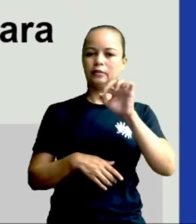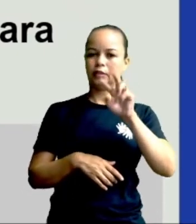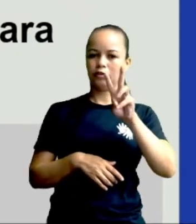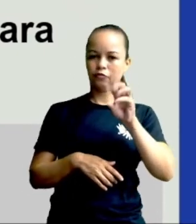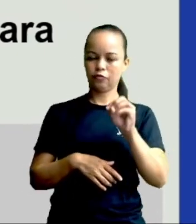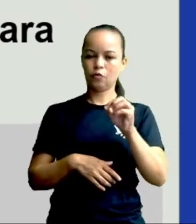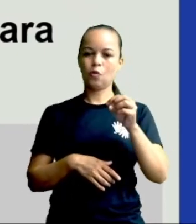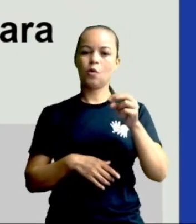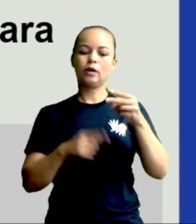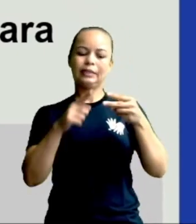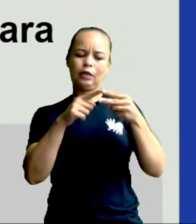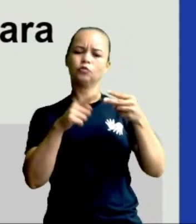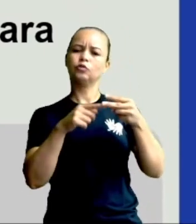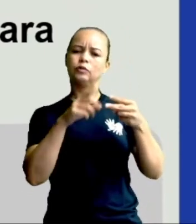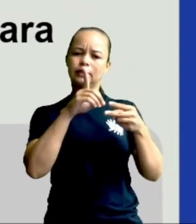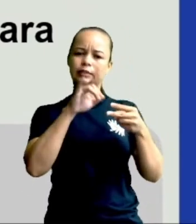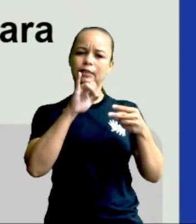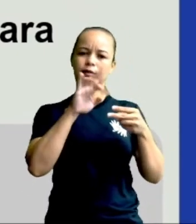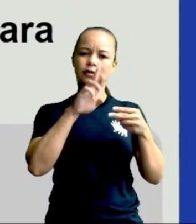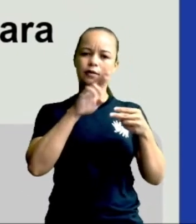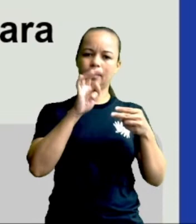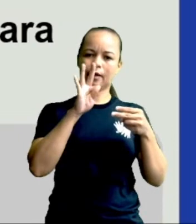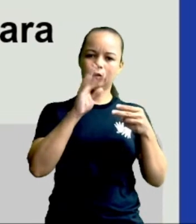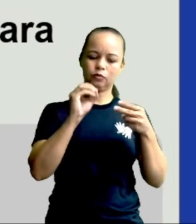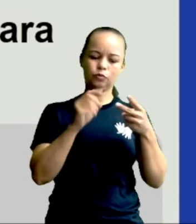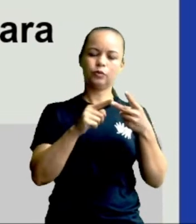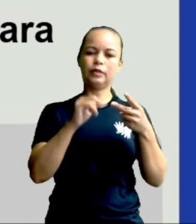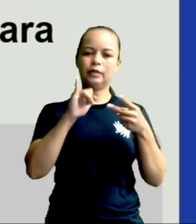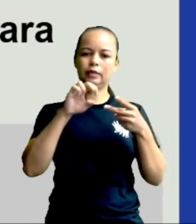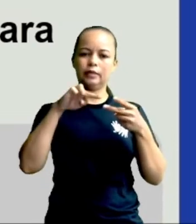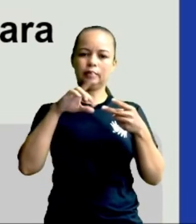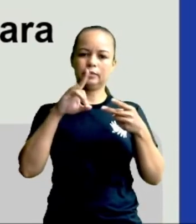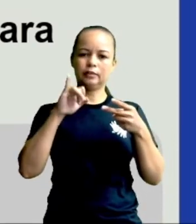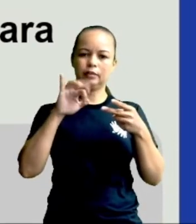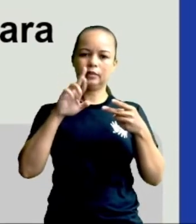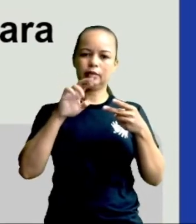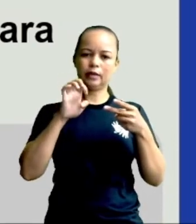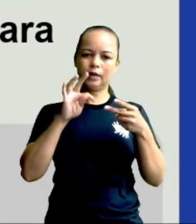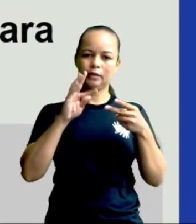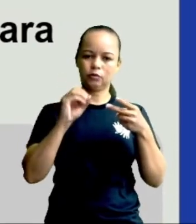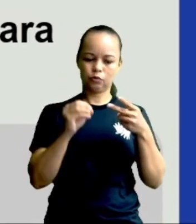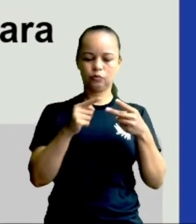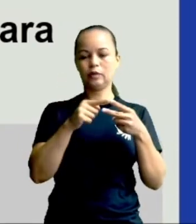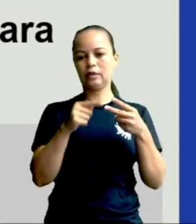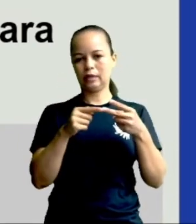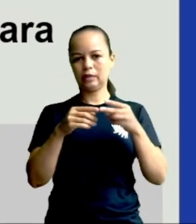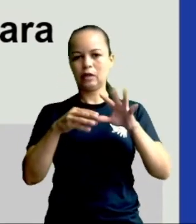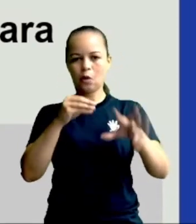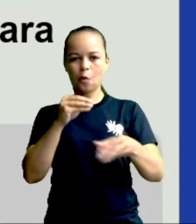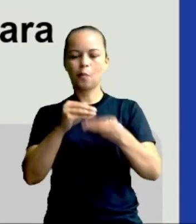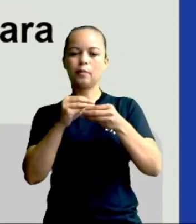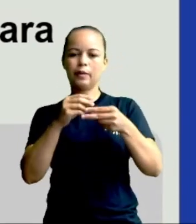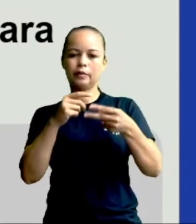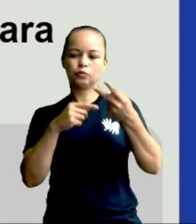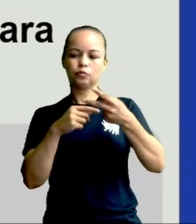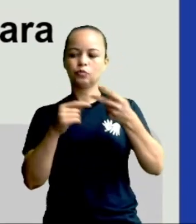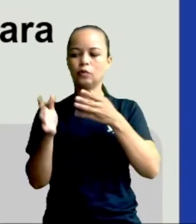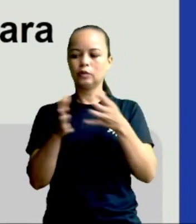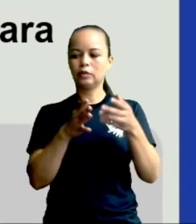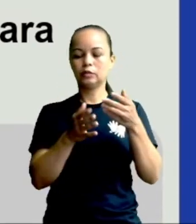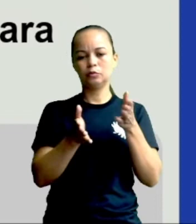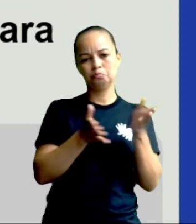ao mesmo tempo ou seja ele vai receber dois complementos entre um